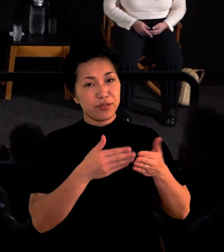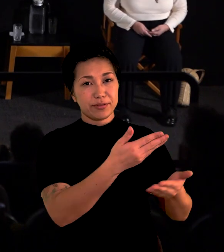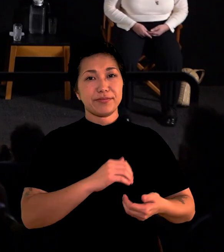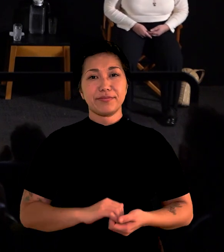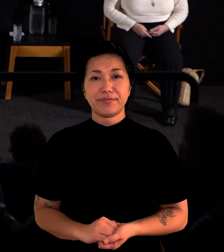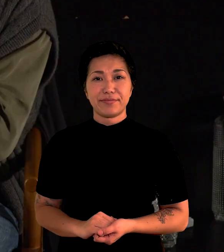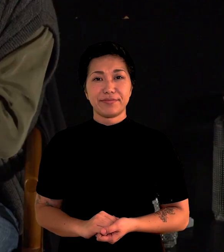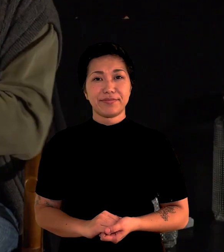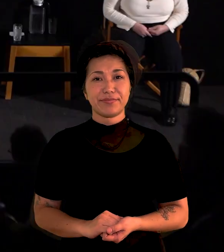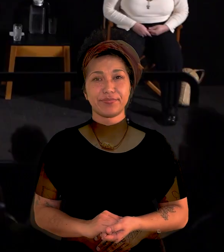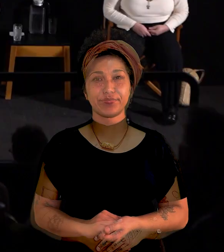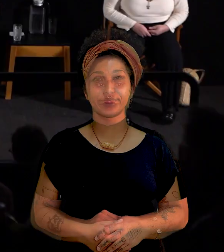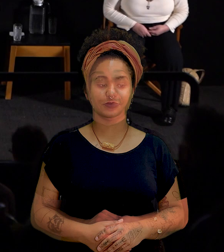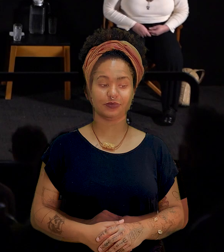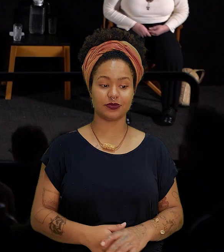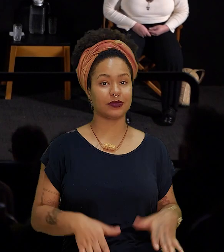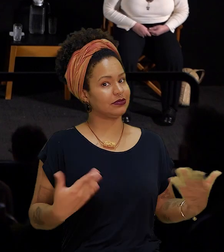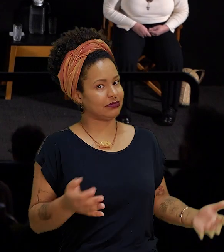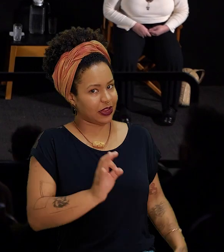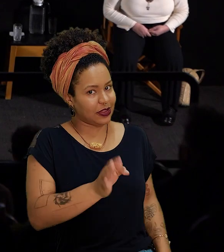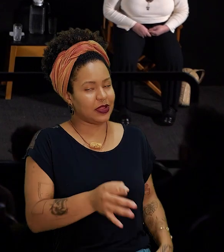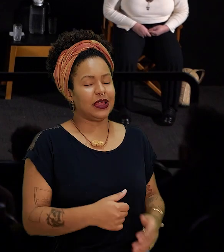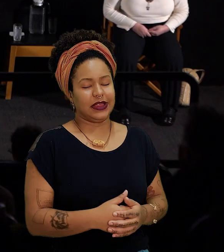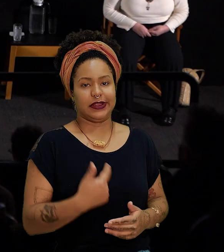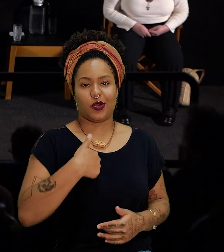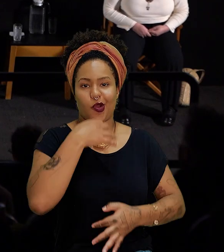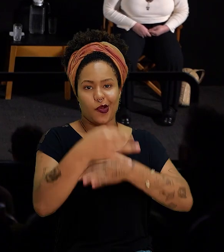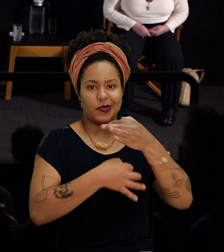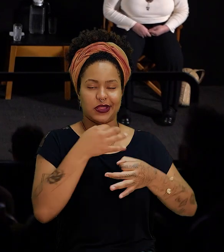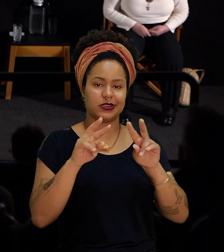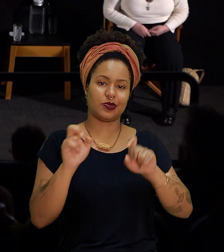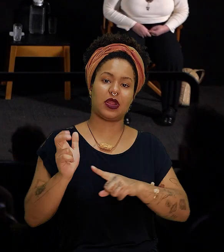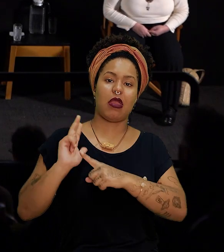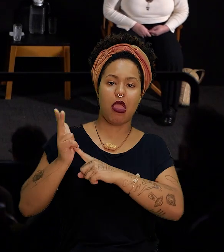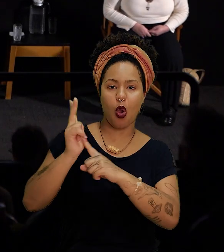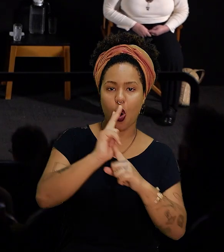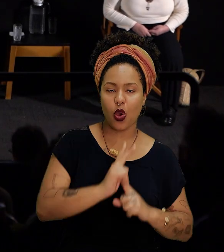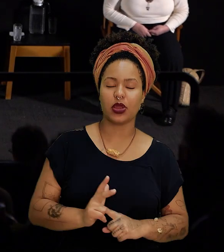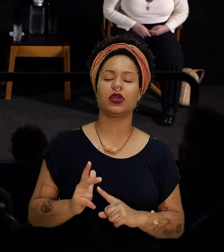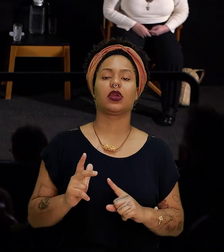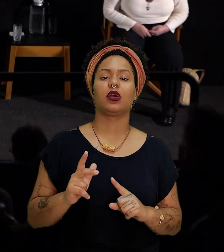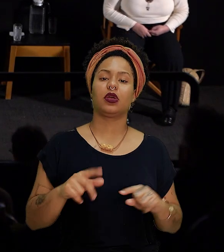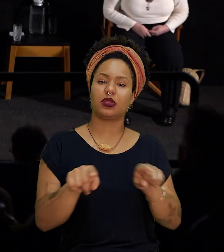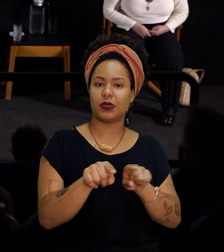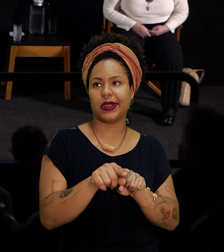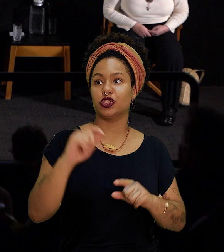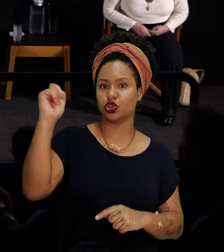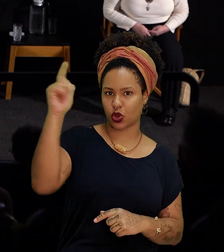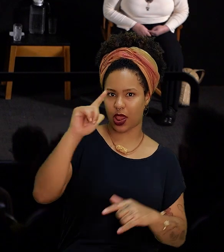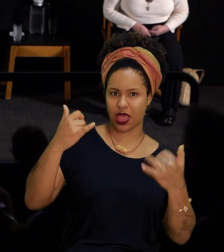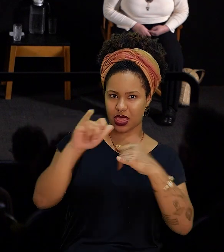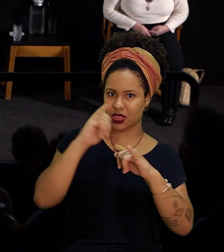Mas, Roberto, por favor. Não, no caso aqui de comentar eólicas e